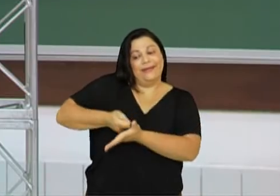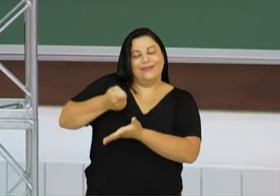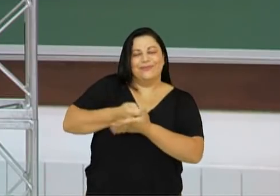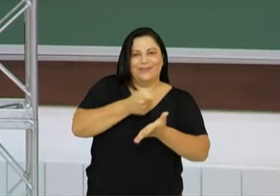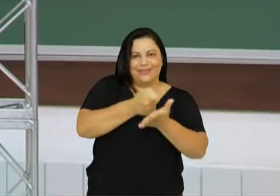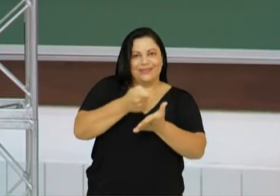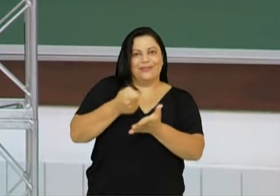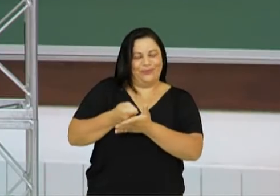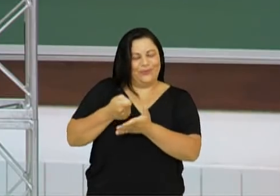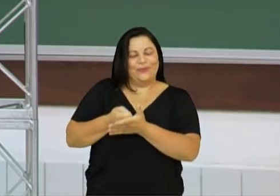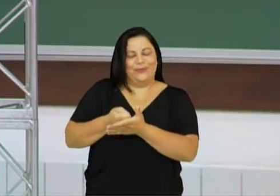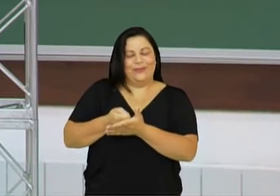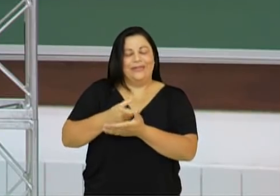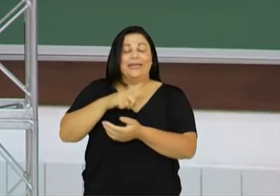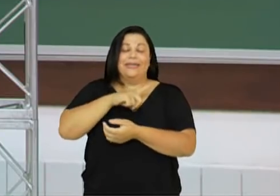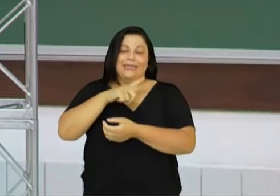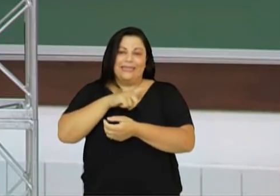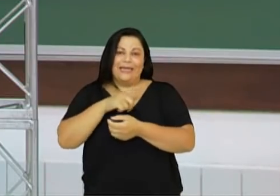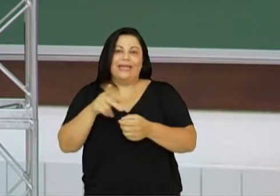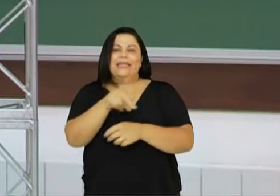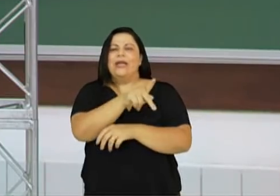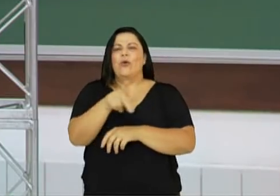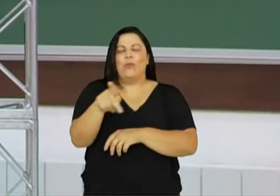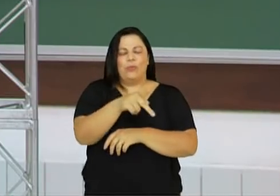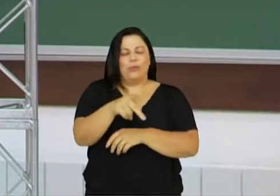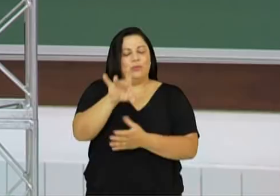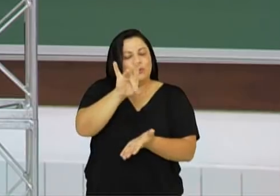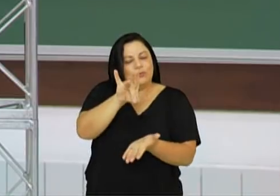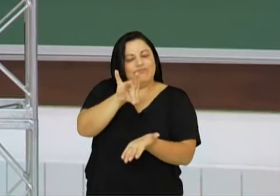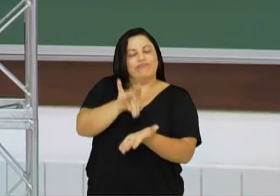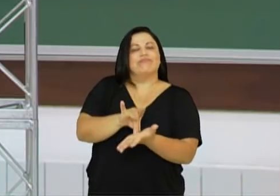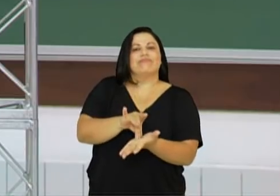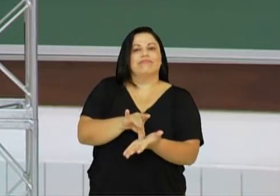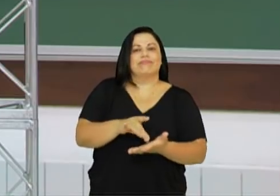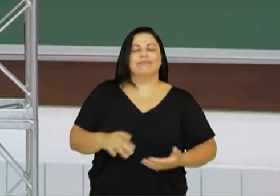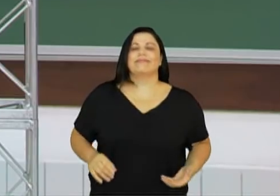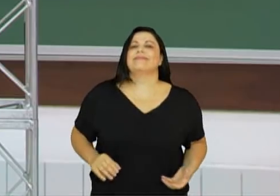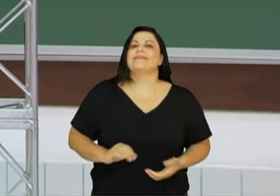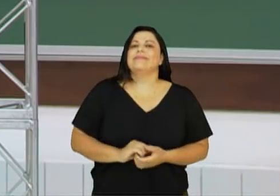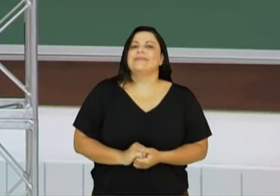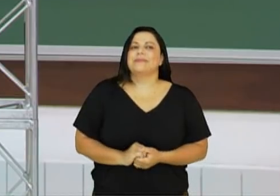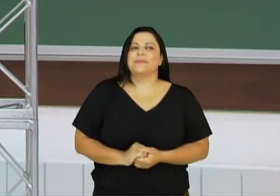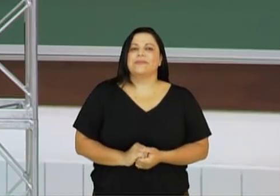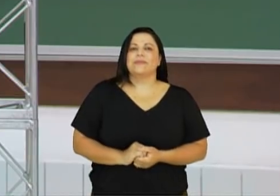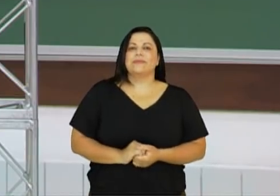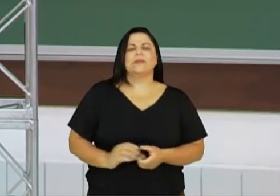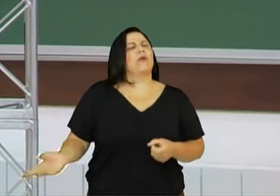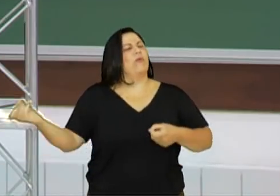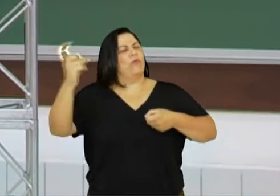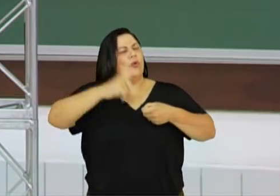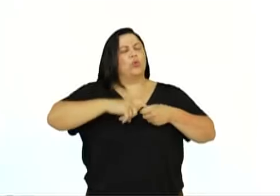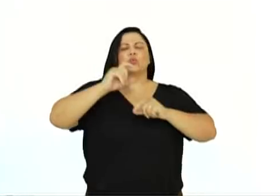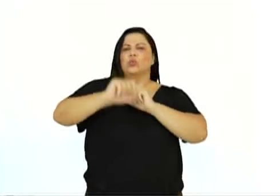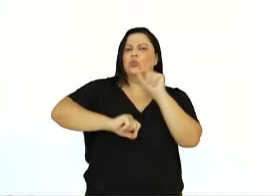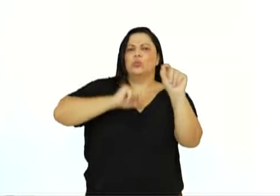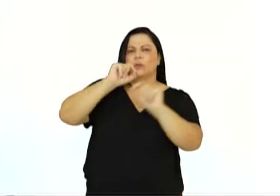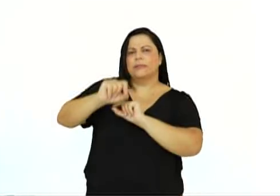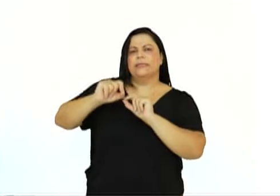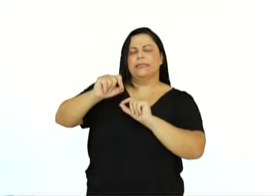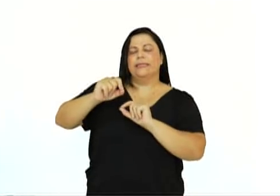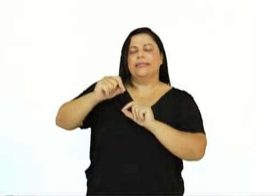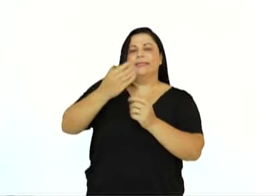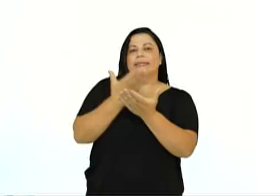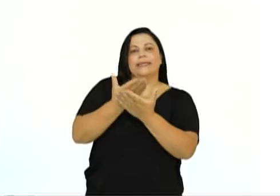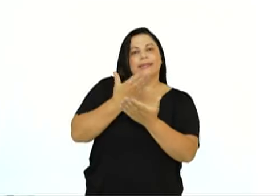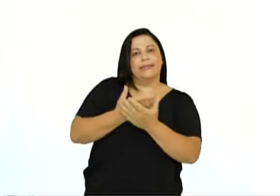ao teu professor e a sua presença está garantida. Não se esqueçam então, beleza? Então, retomando, o que a gente viu na aula 76?